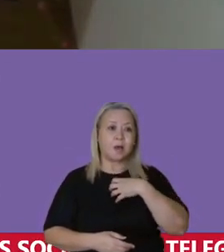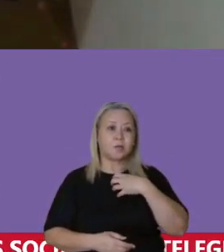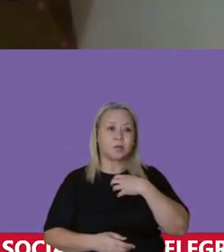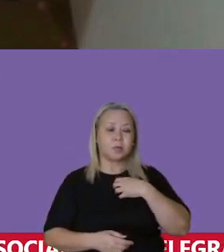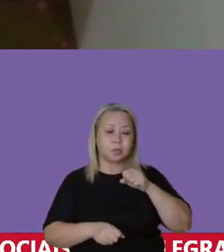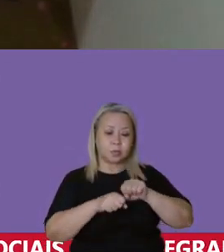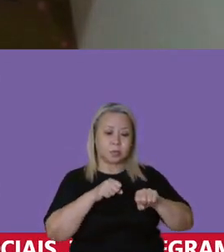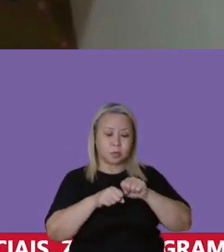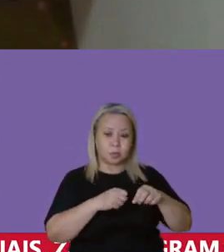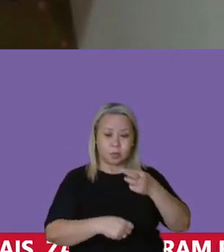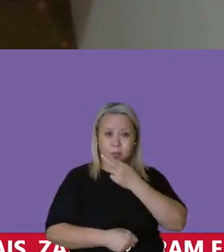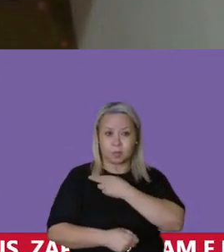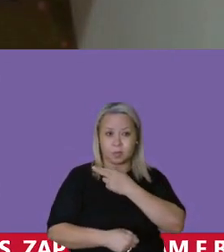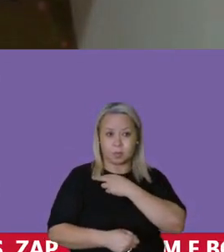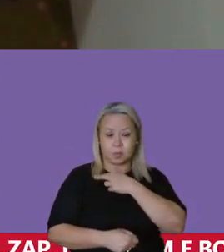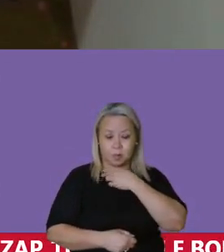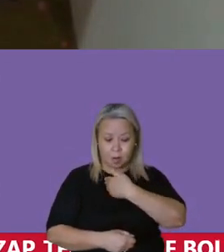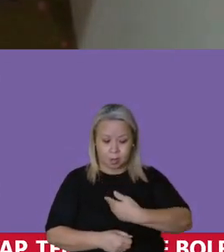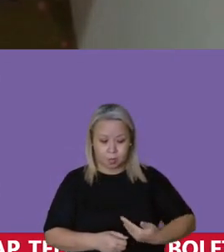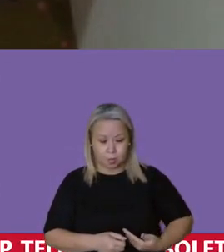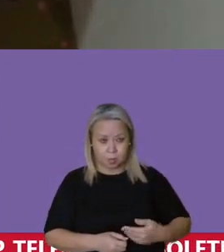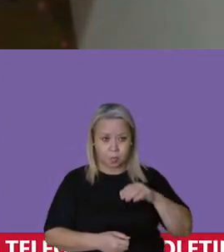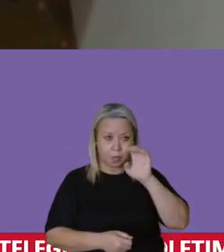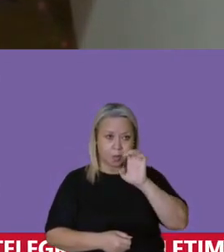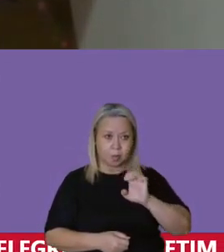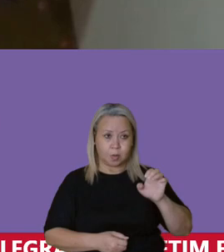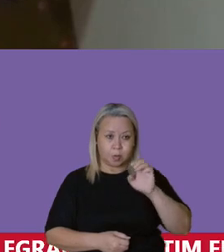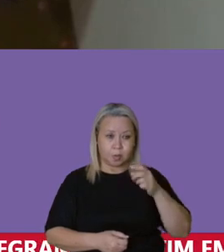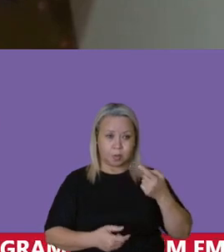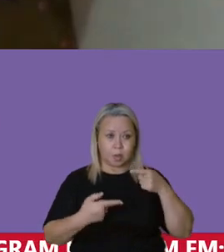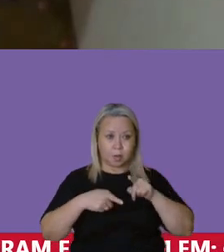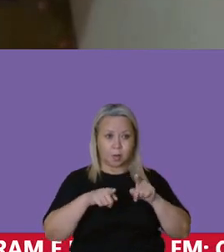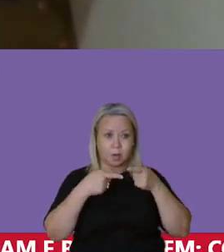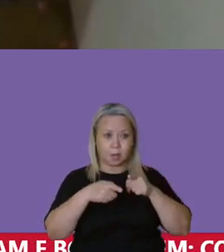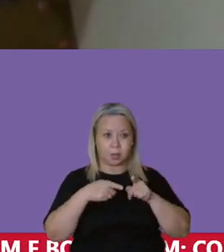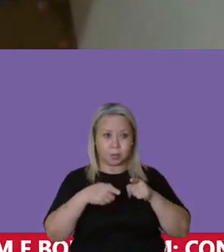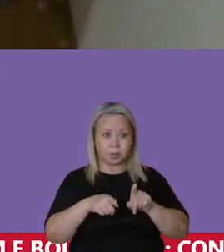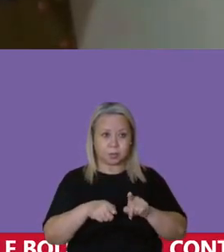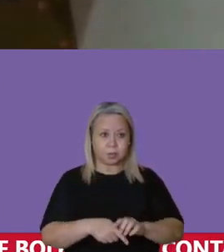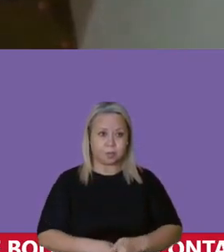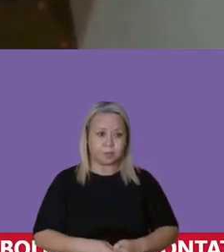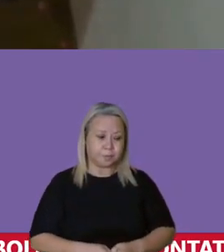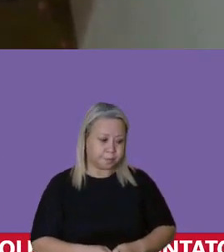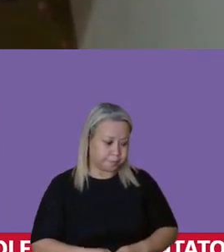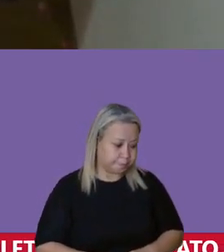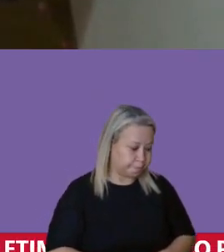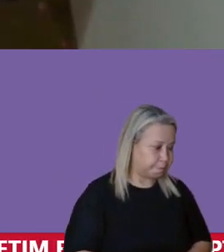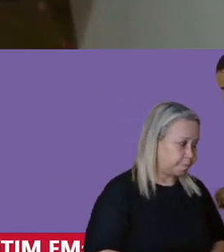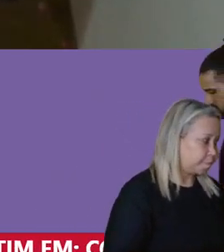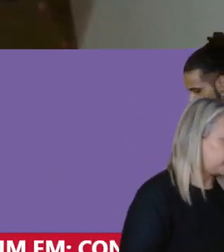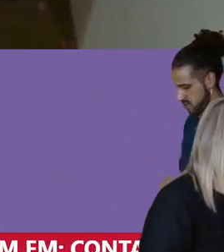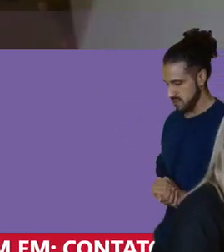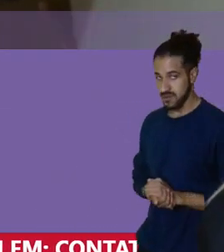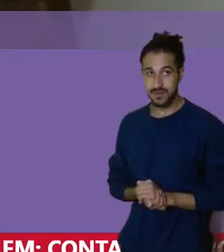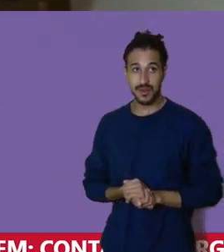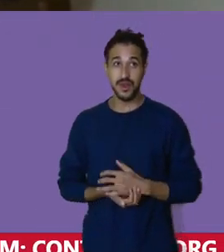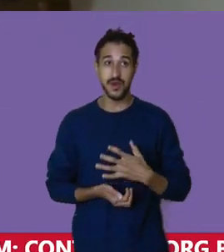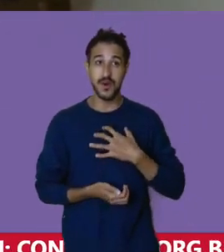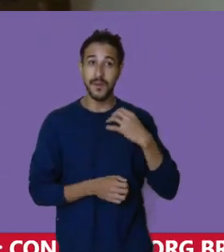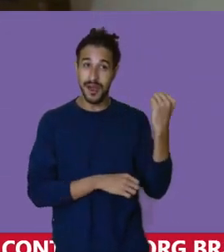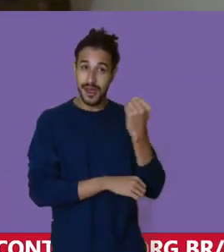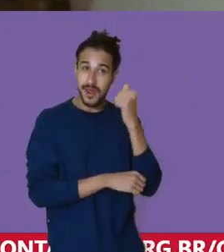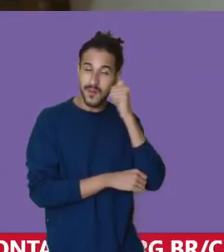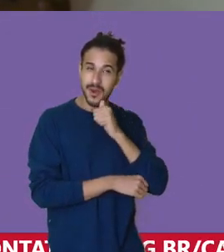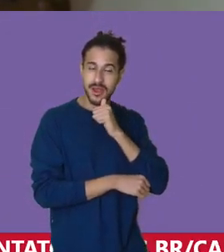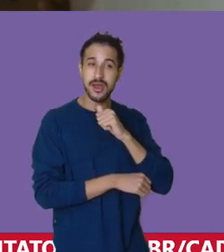das responsabilidades públicas do Estado e atingiram de forma muito grave as mulheres. A